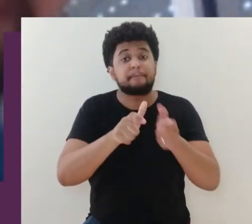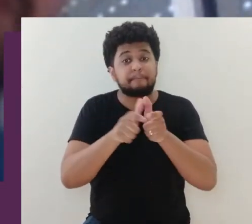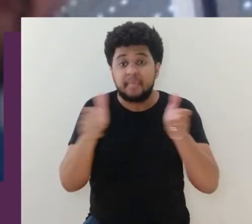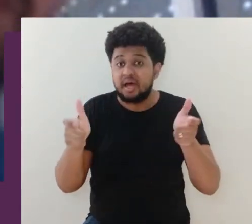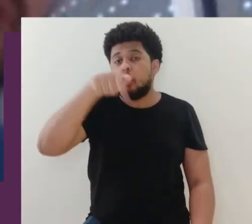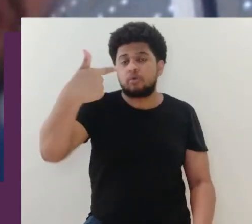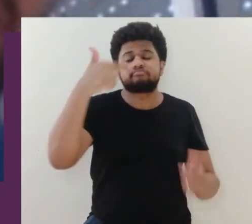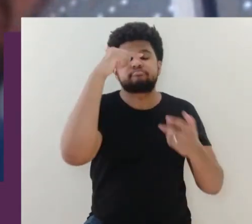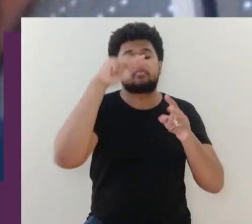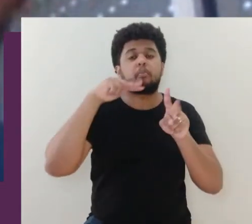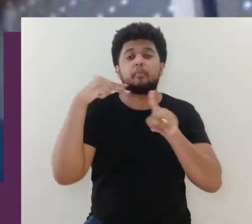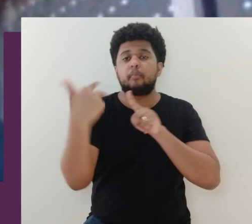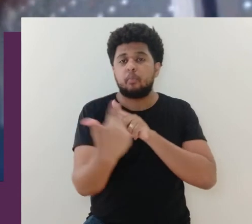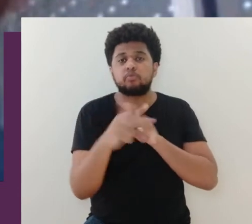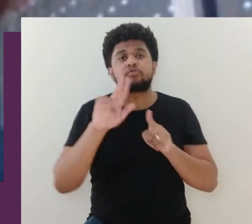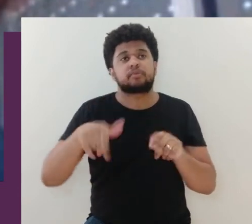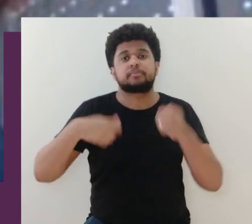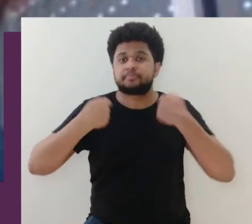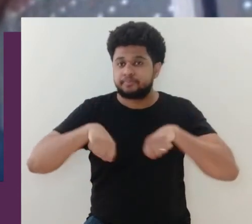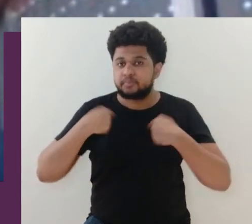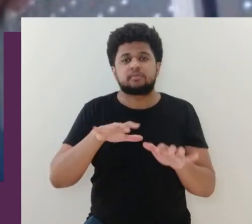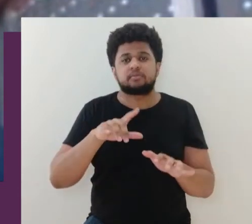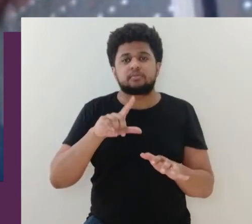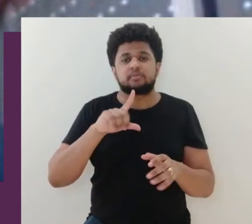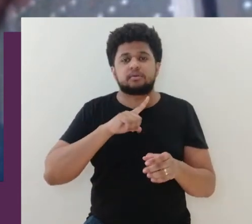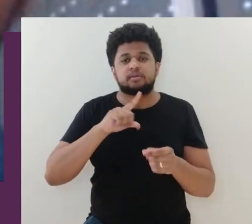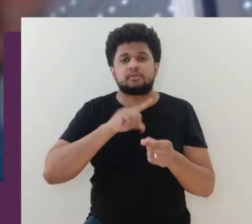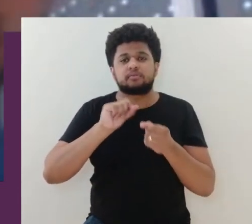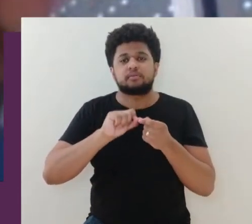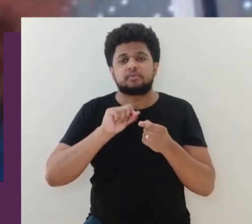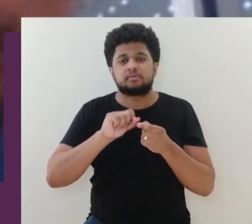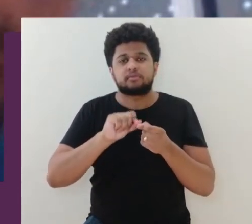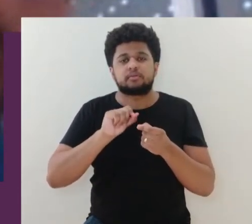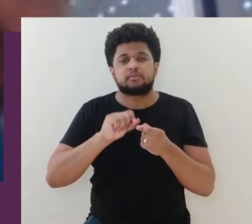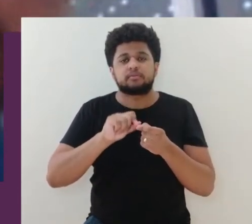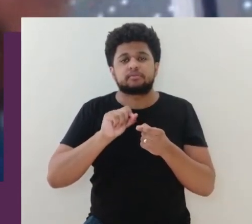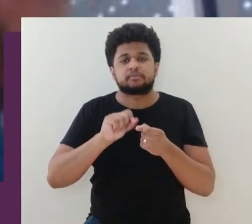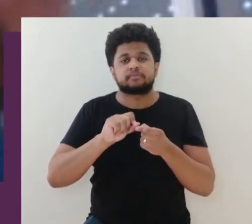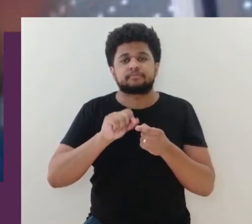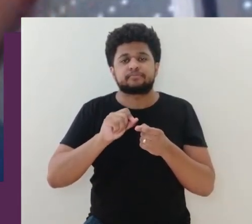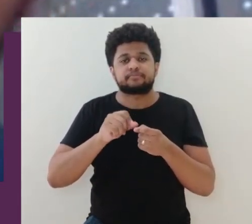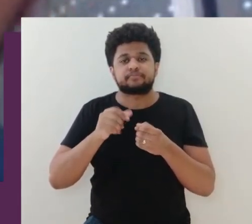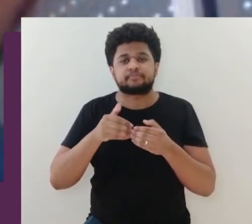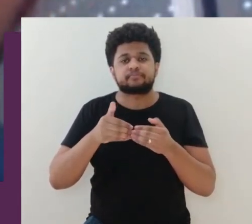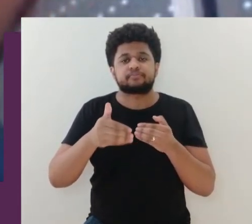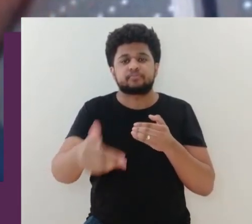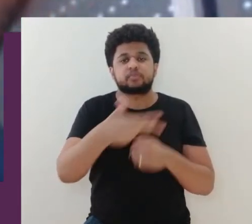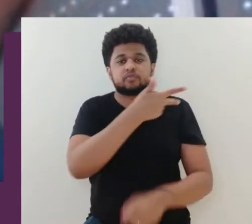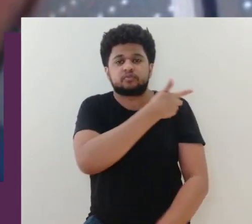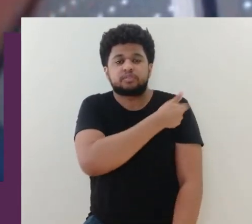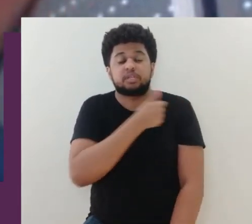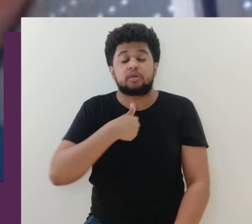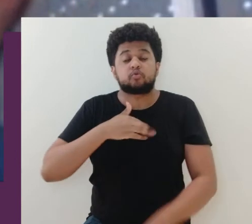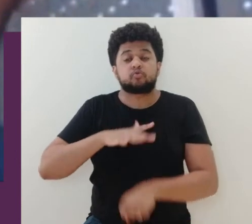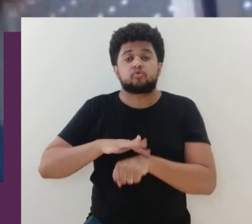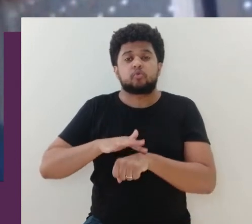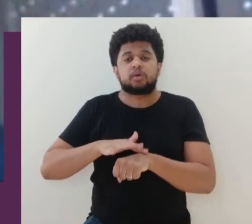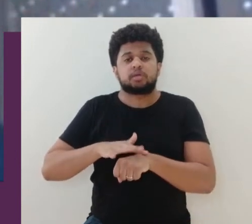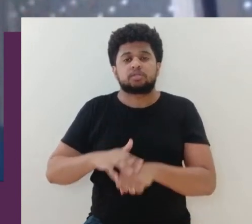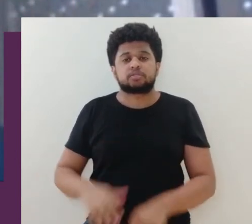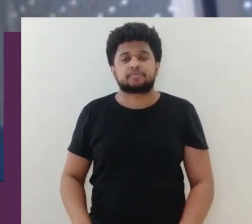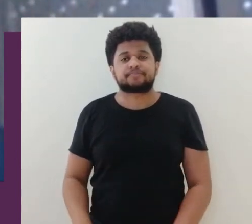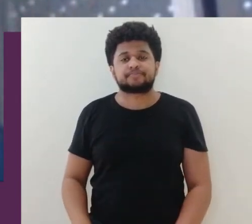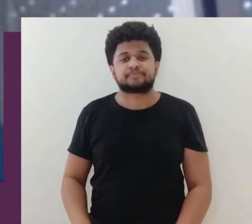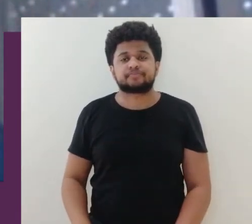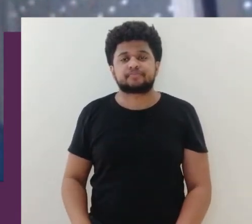ainda. Outros pontos que vão servir muito para espalhar notícias falsas